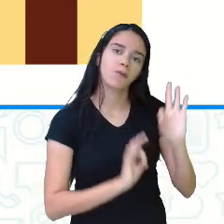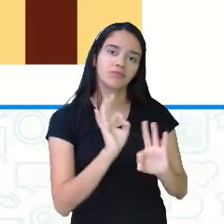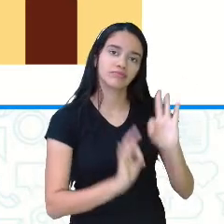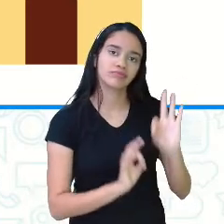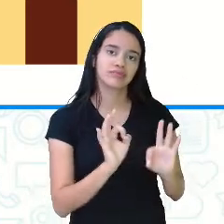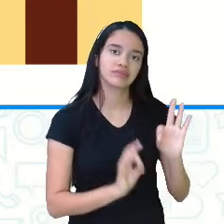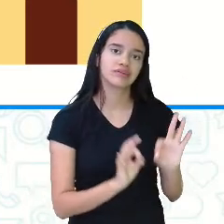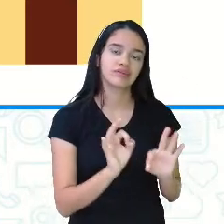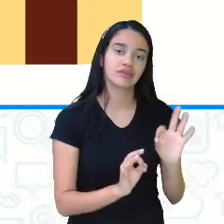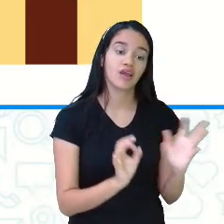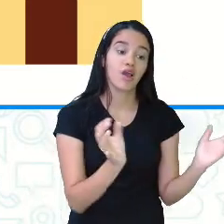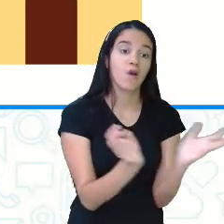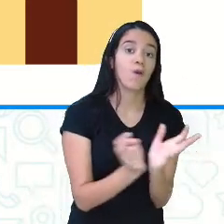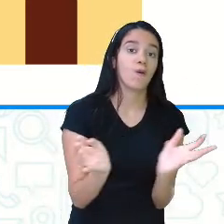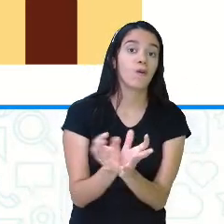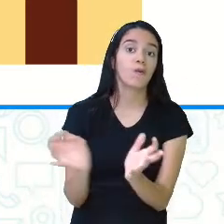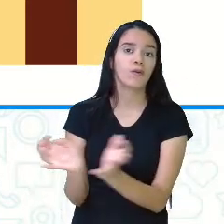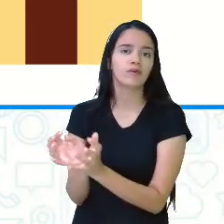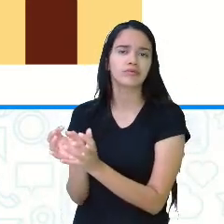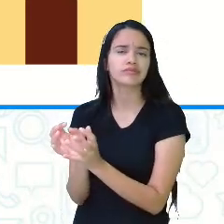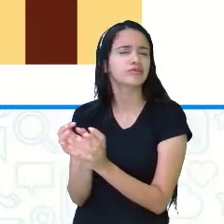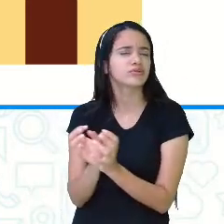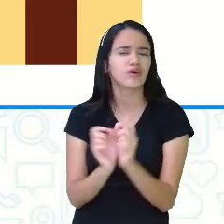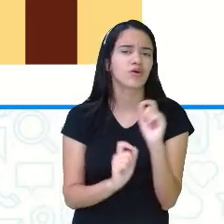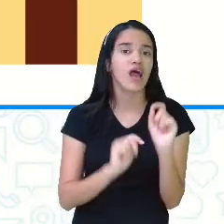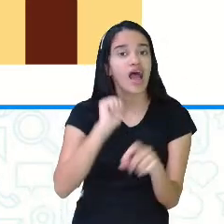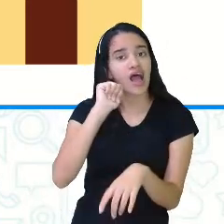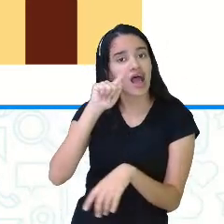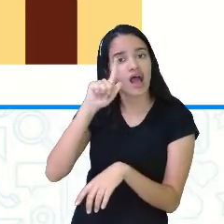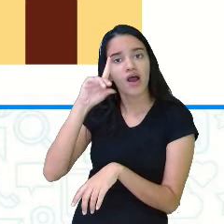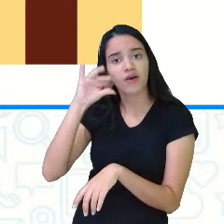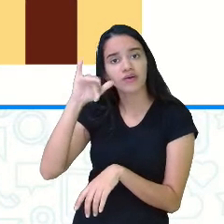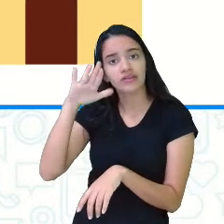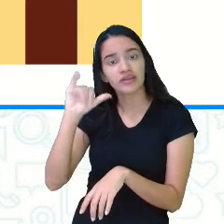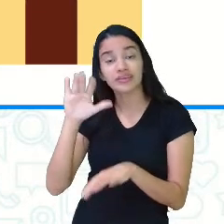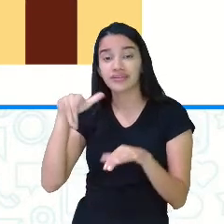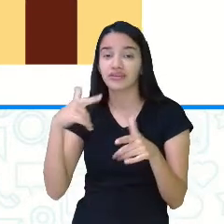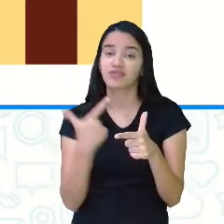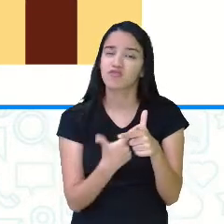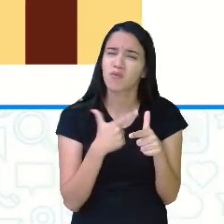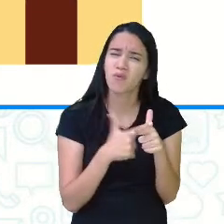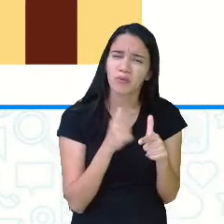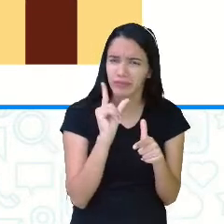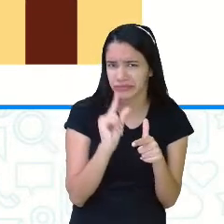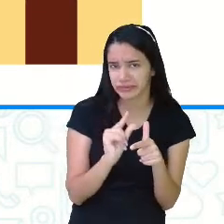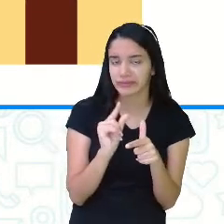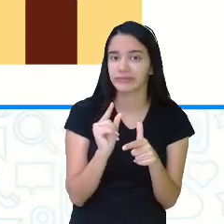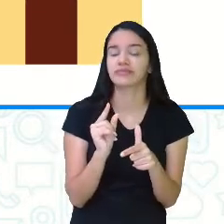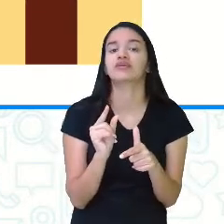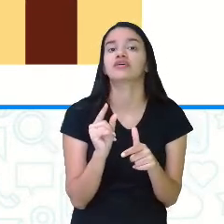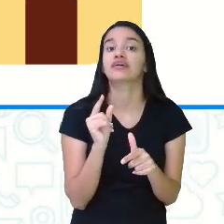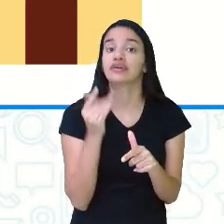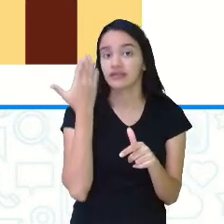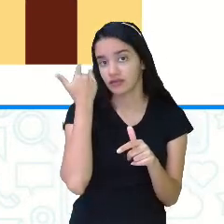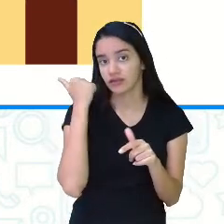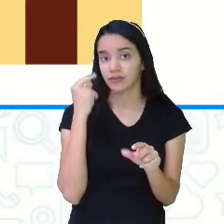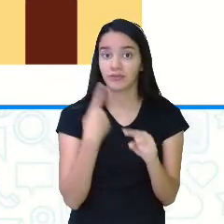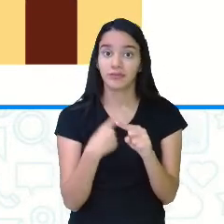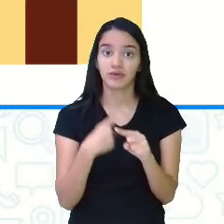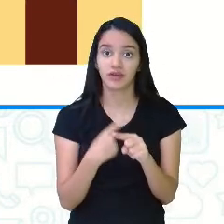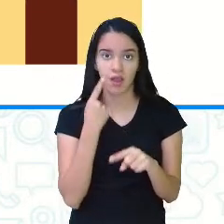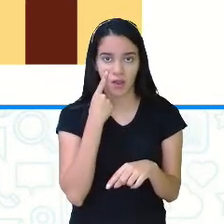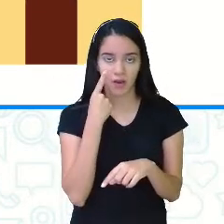em aldeamentos, que são aldeias. E teve um pequeno problema em relação a isso. Sabe por quê? Olha